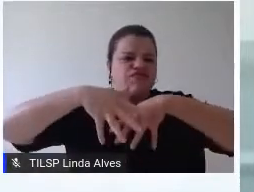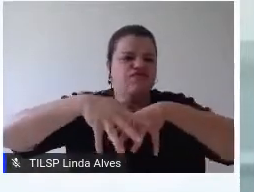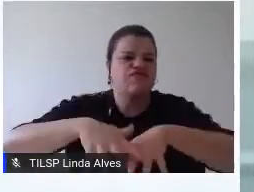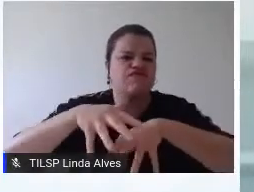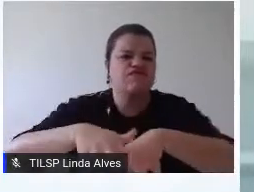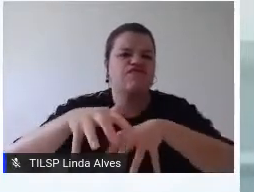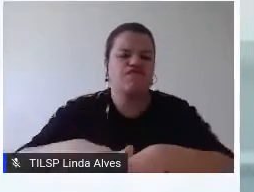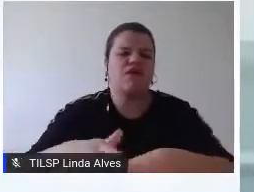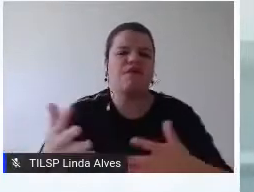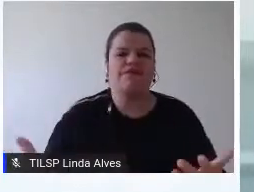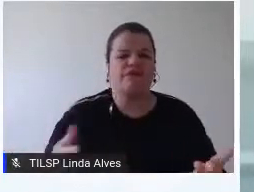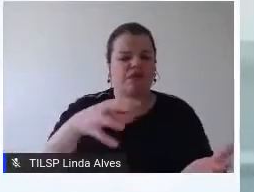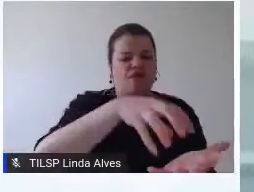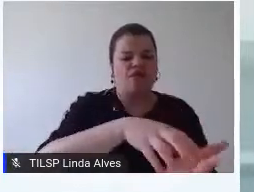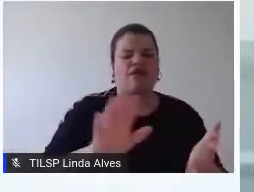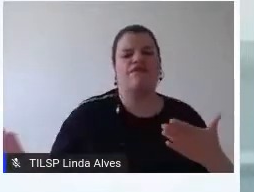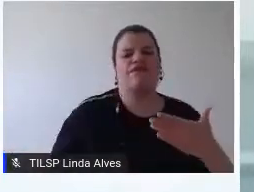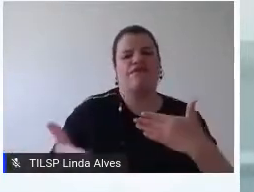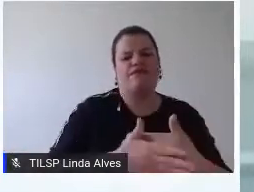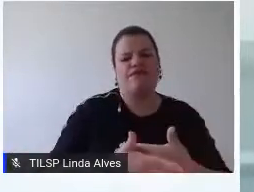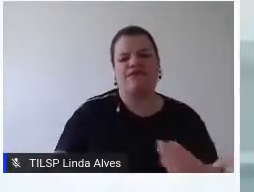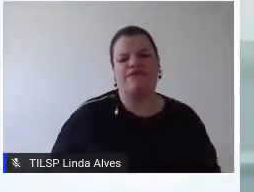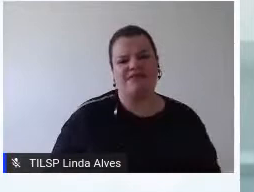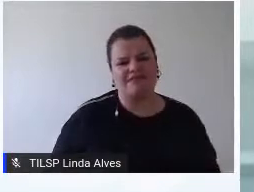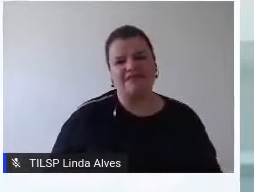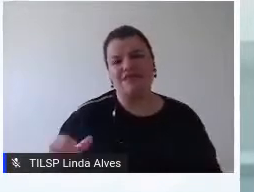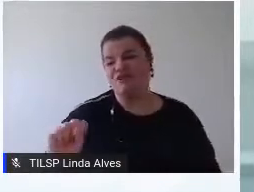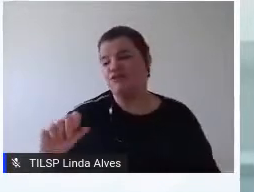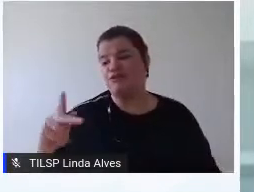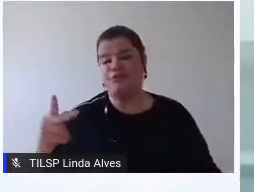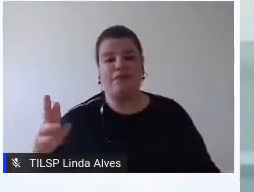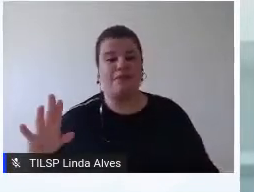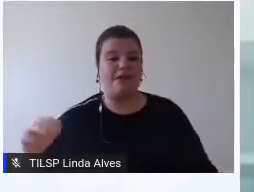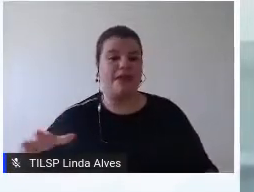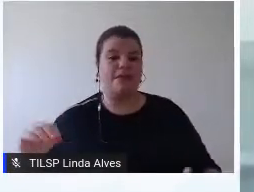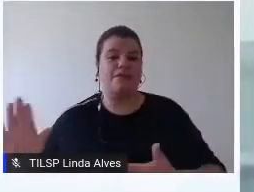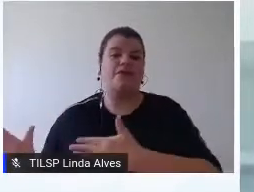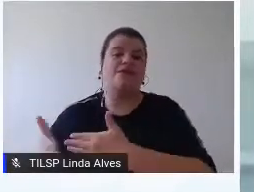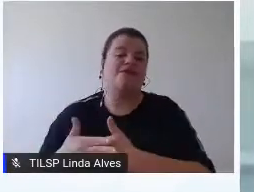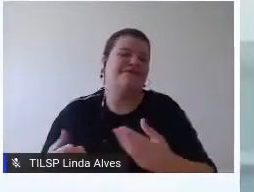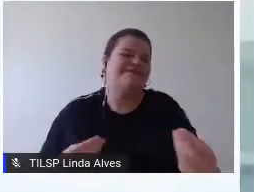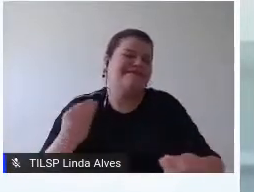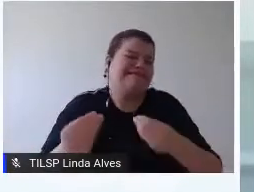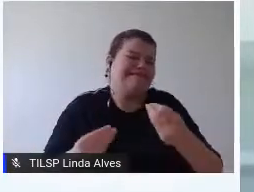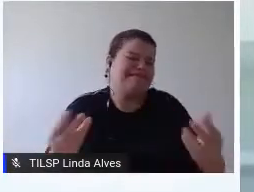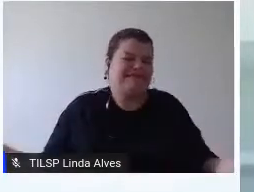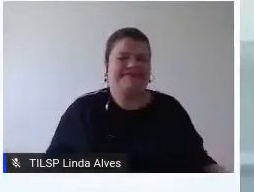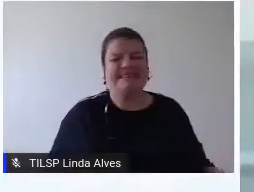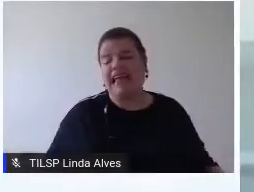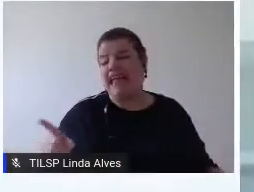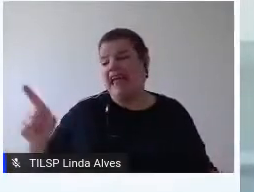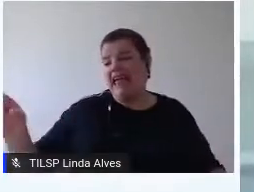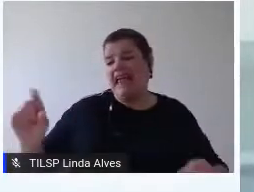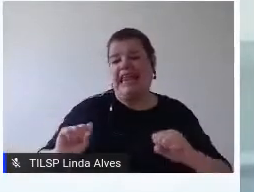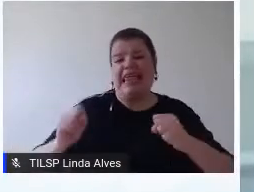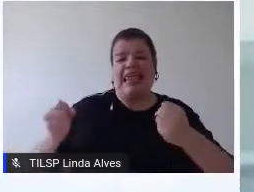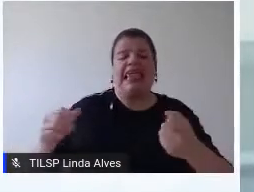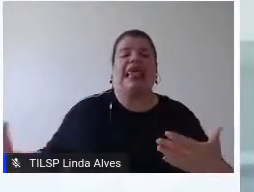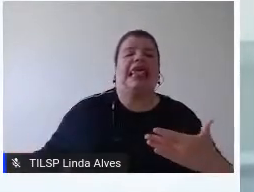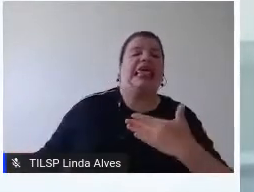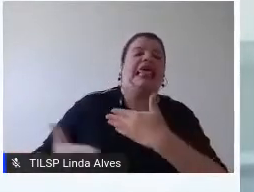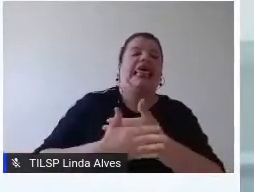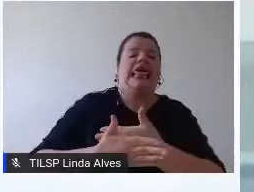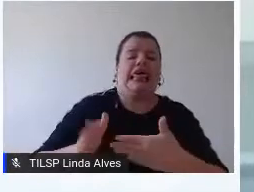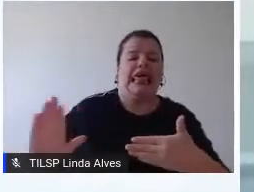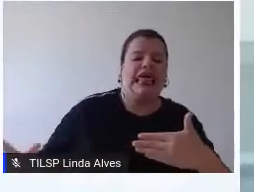pelo fechamento do Congresso e pelo fechamento do Supremo. Então, quer dizer, como é que você dialoga com um grupo que defende isso? Como é que você dialoga